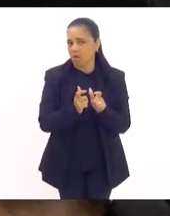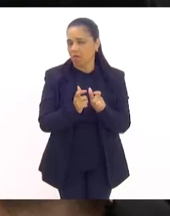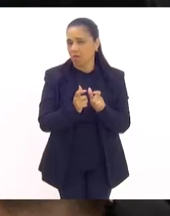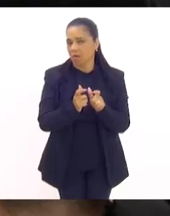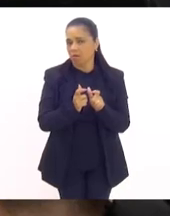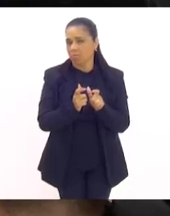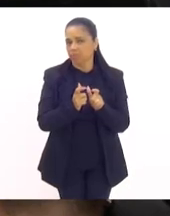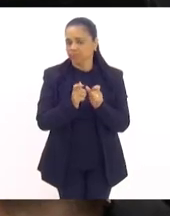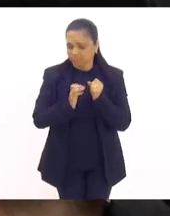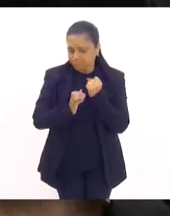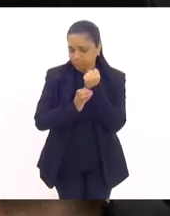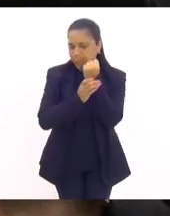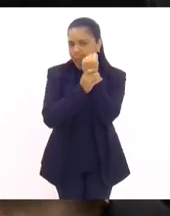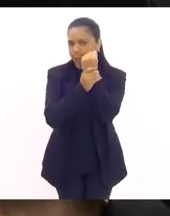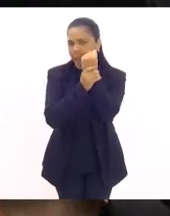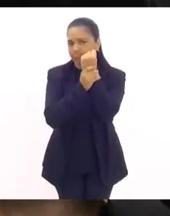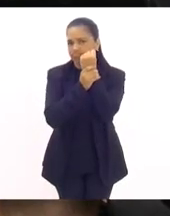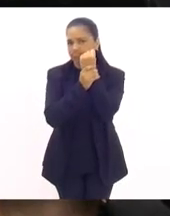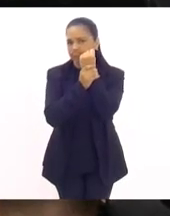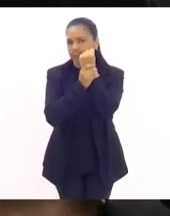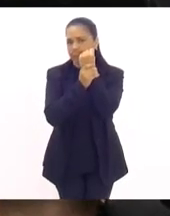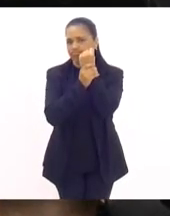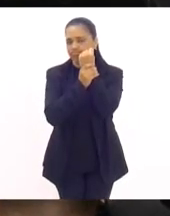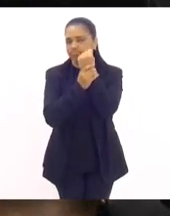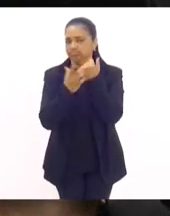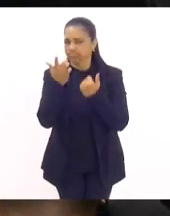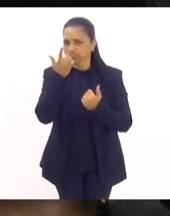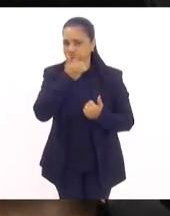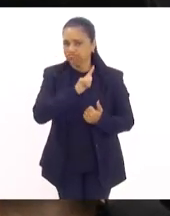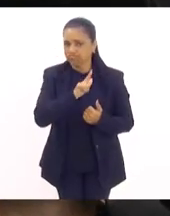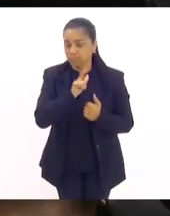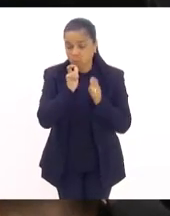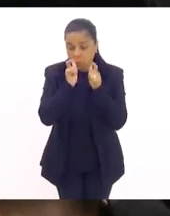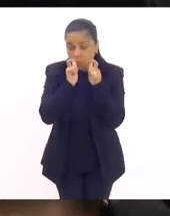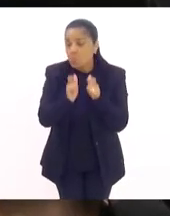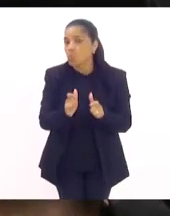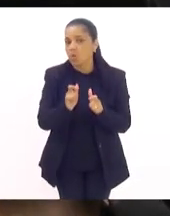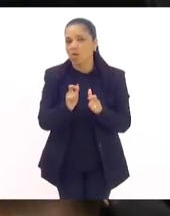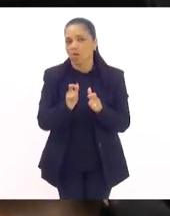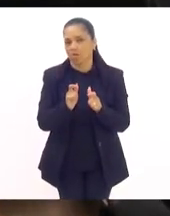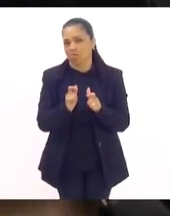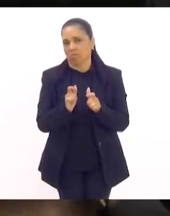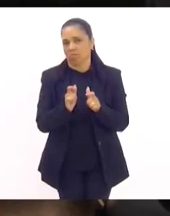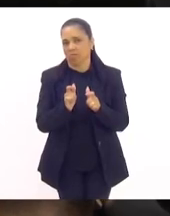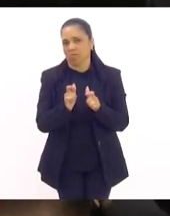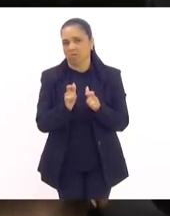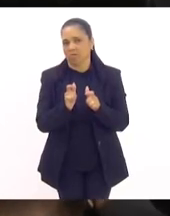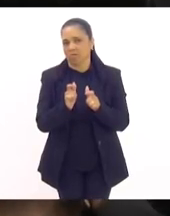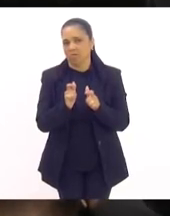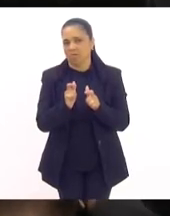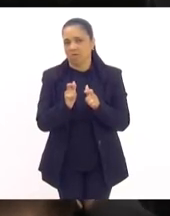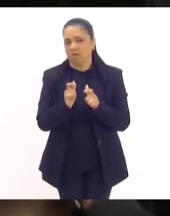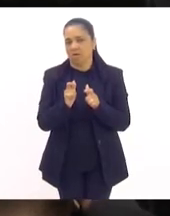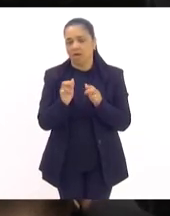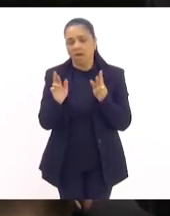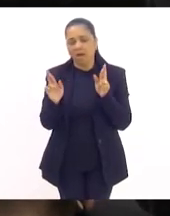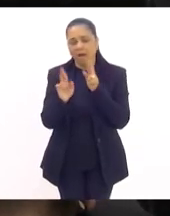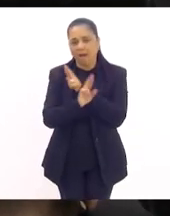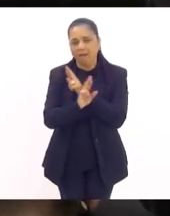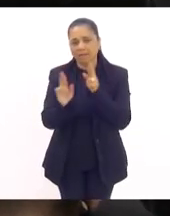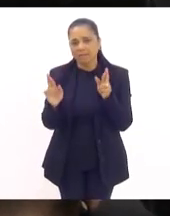de garantia de segurança, que é o local onde tem a relação